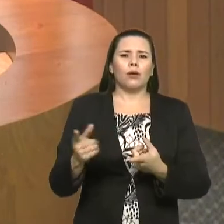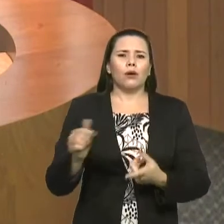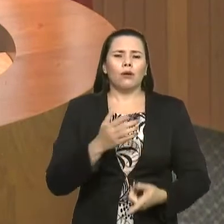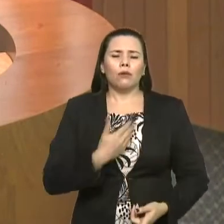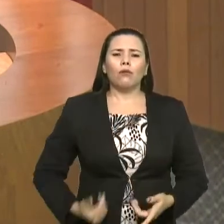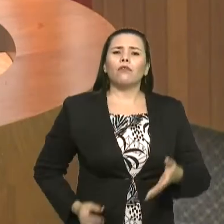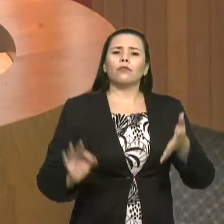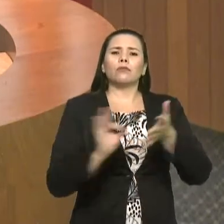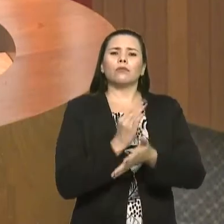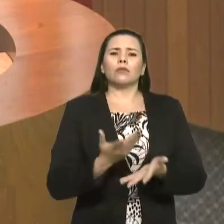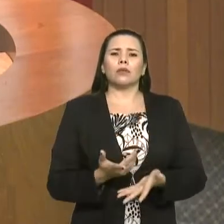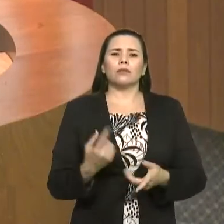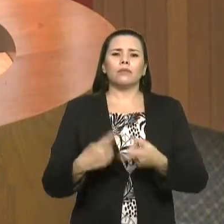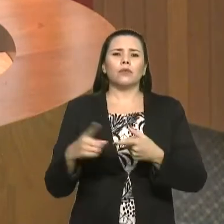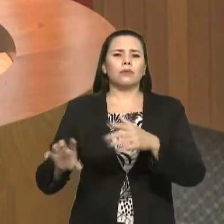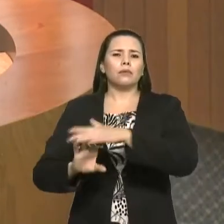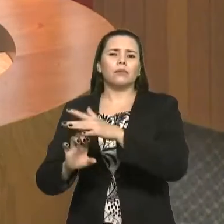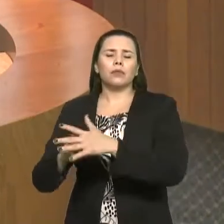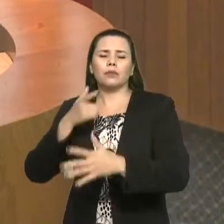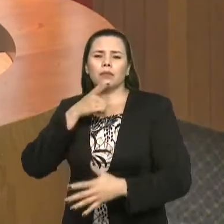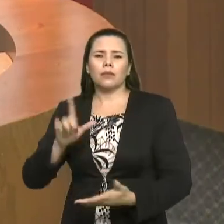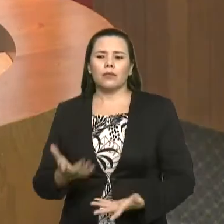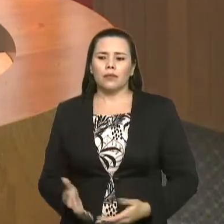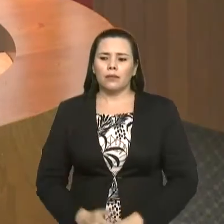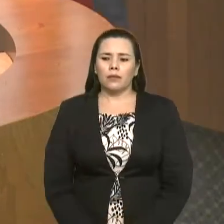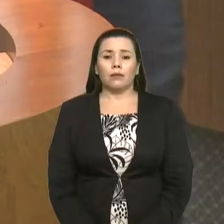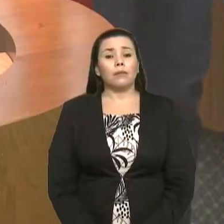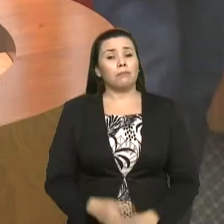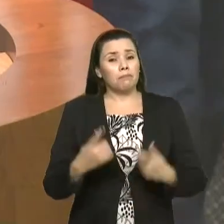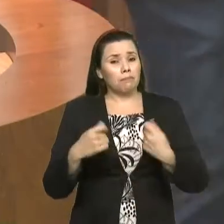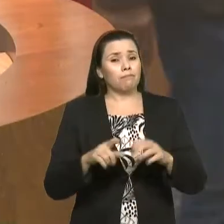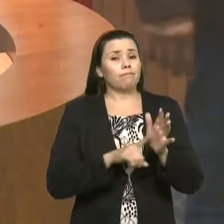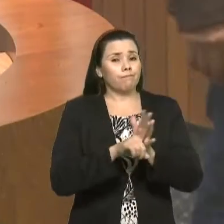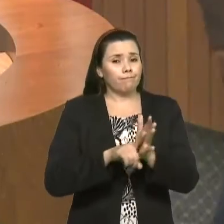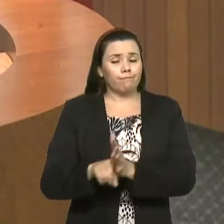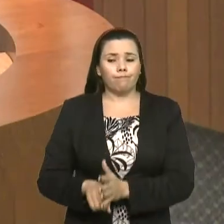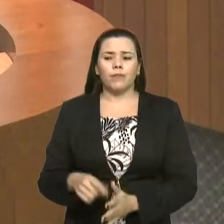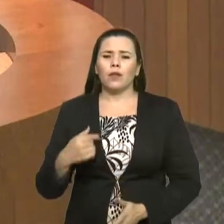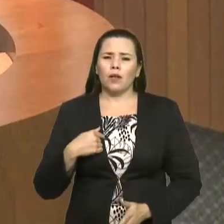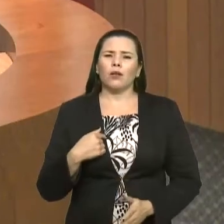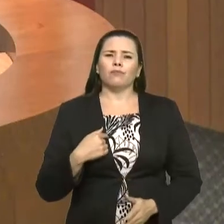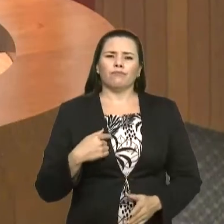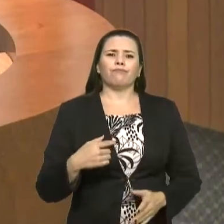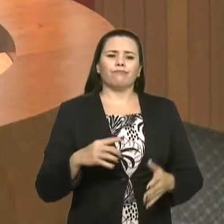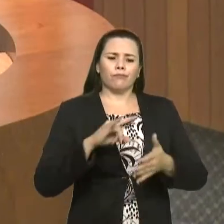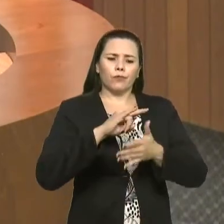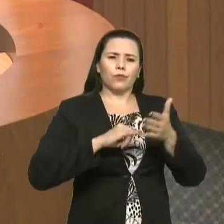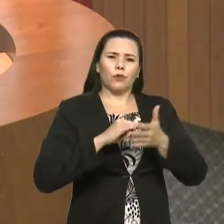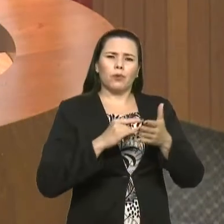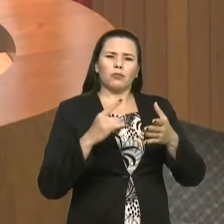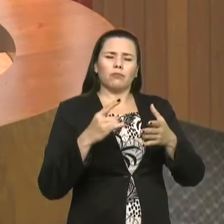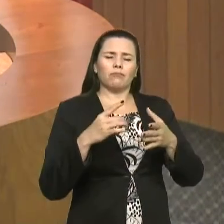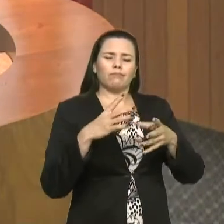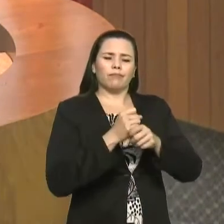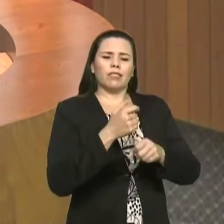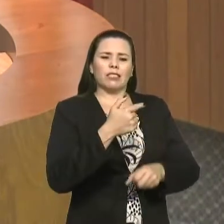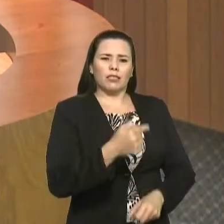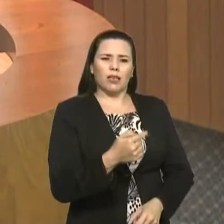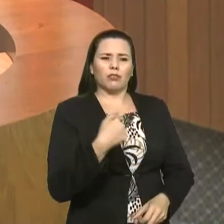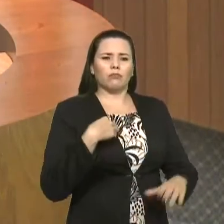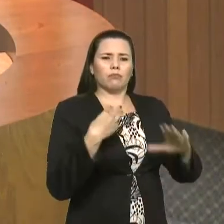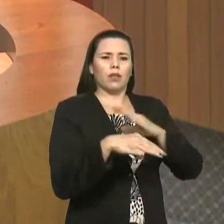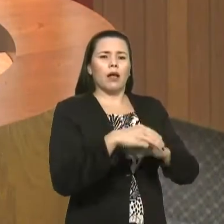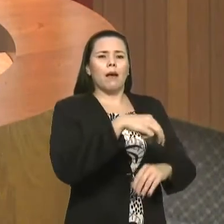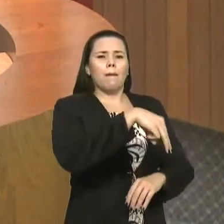O Tribunal de Contas do Estado precisa investigar. Protocolamos 7 documentos. Documentos solicitando informações à MOB, documentos solicitando